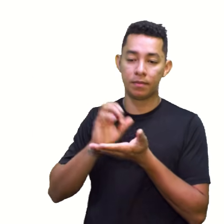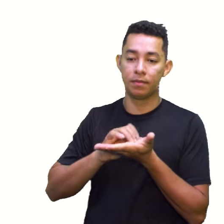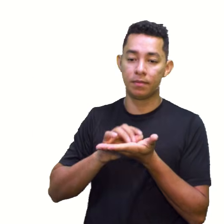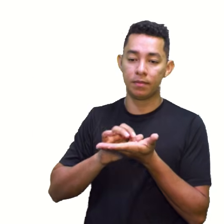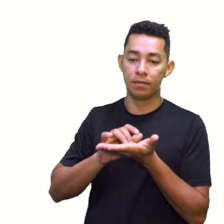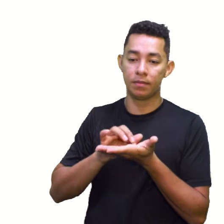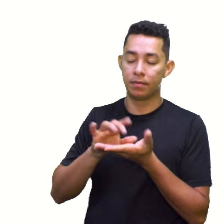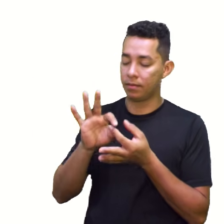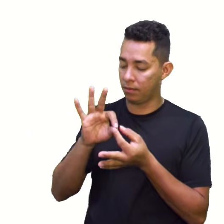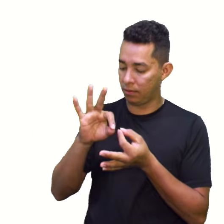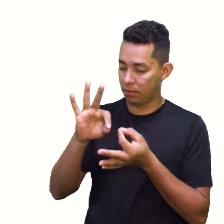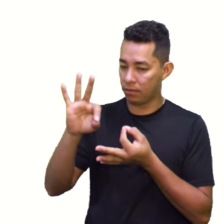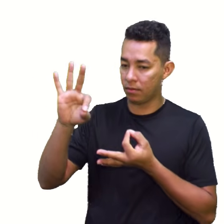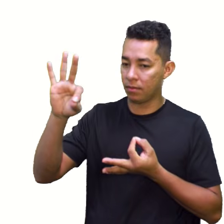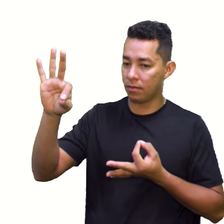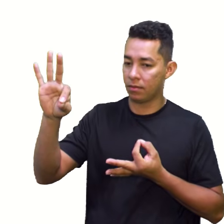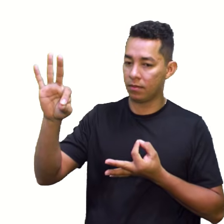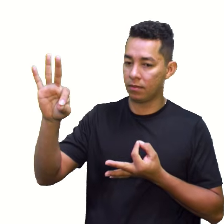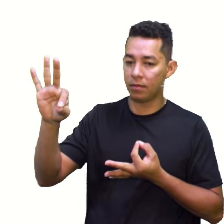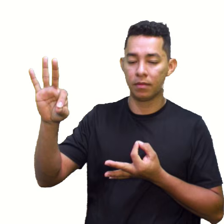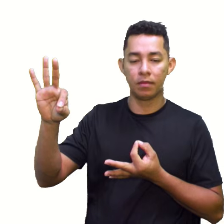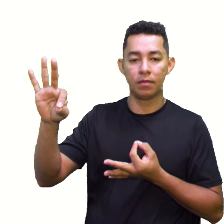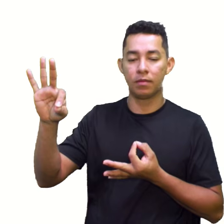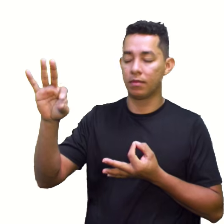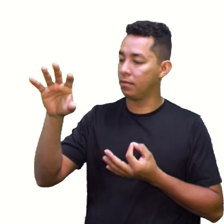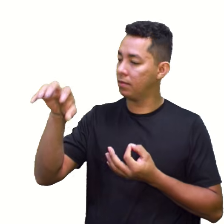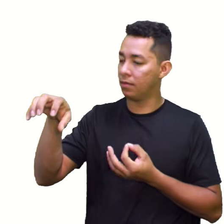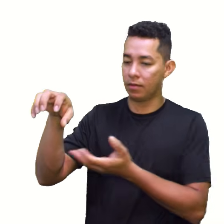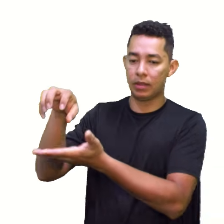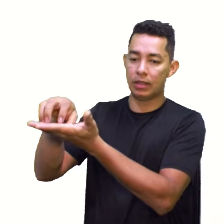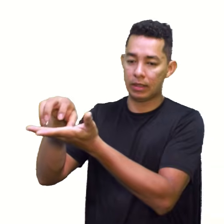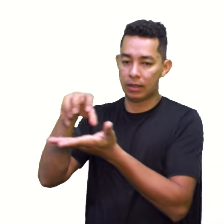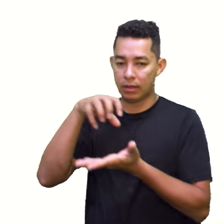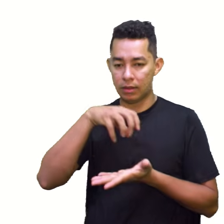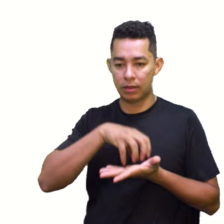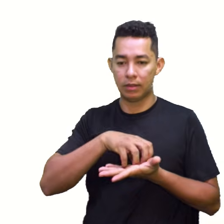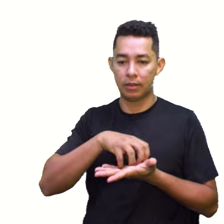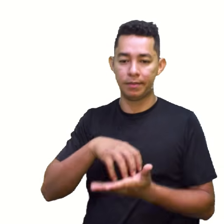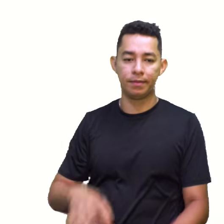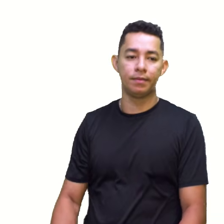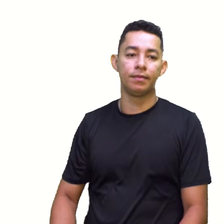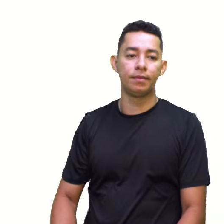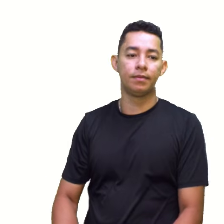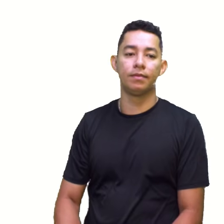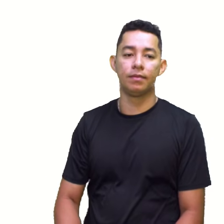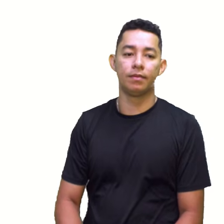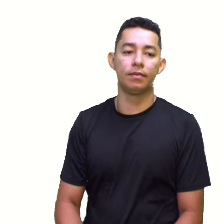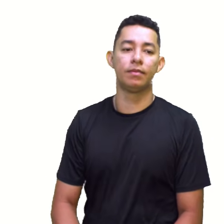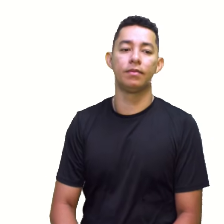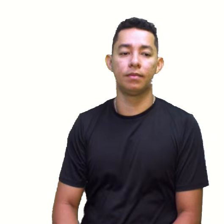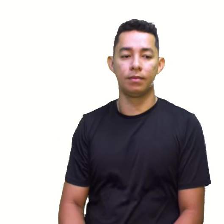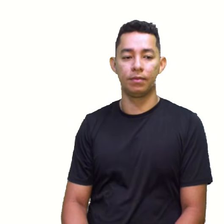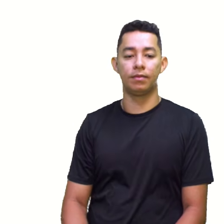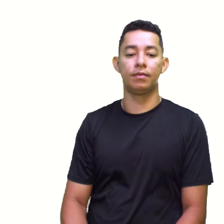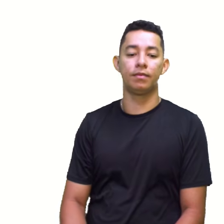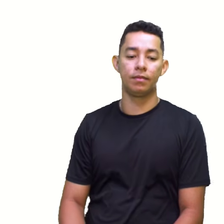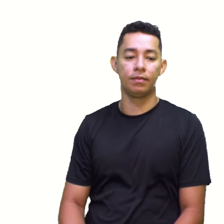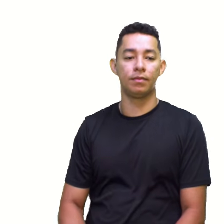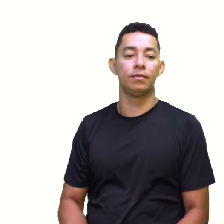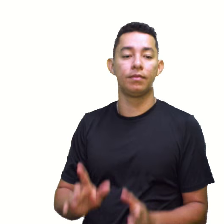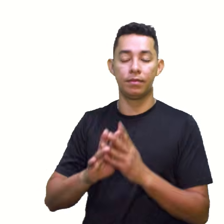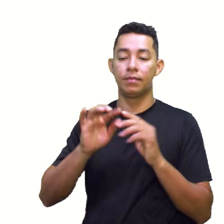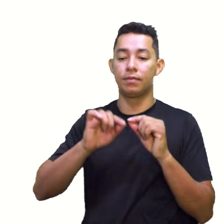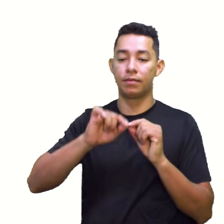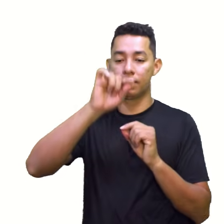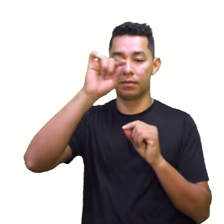a distância entre os dois centros. Distância entre os centros é igual a raiz